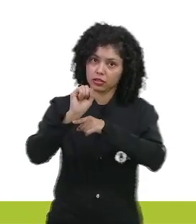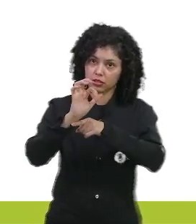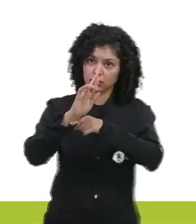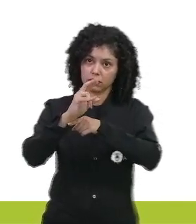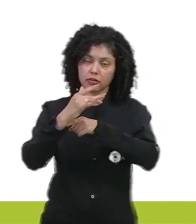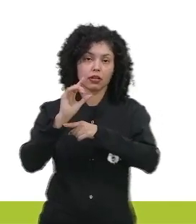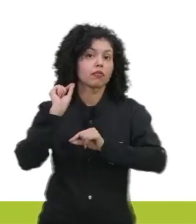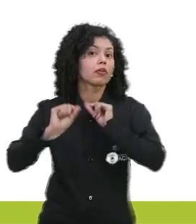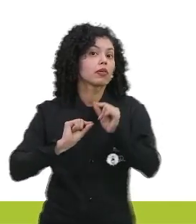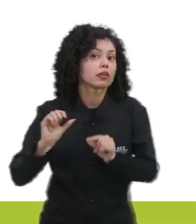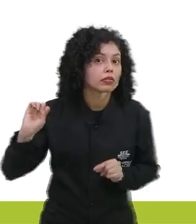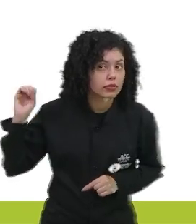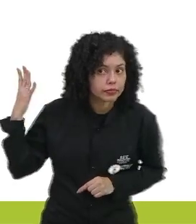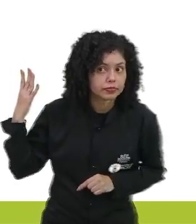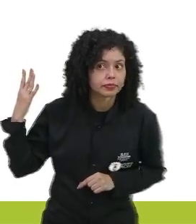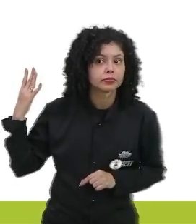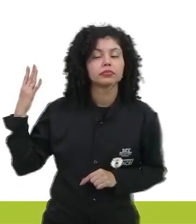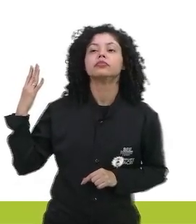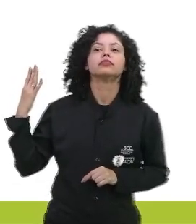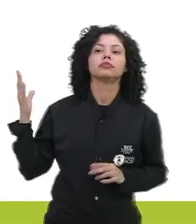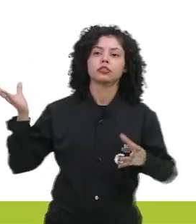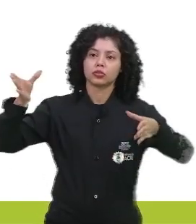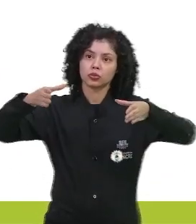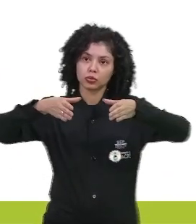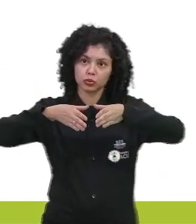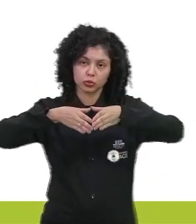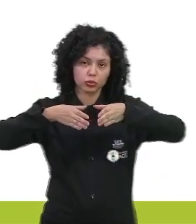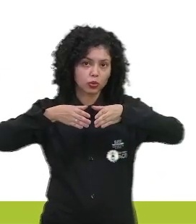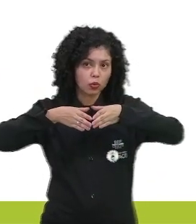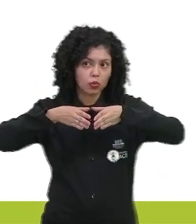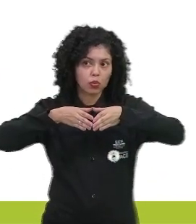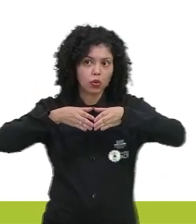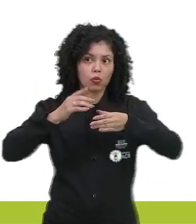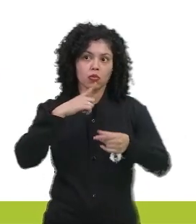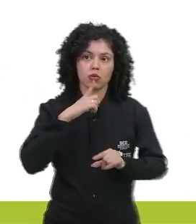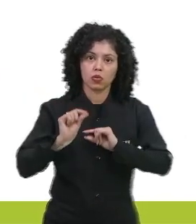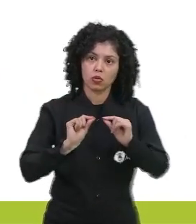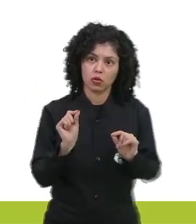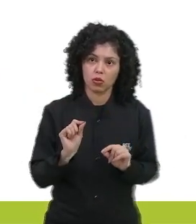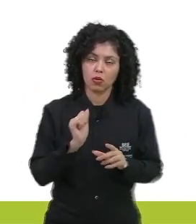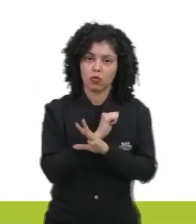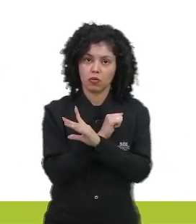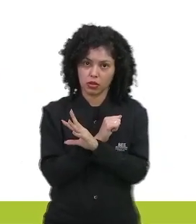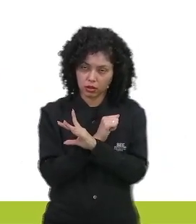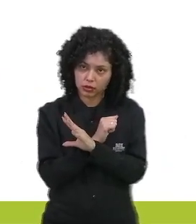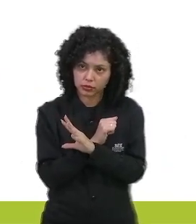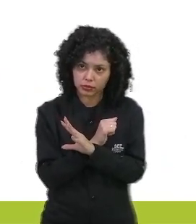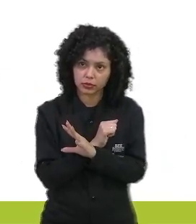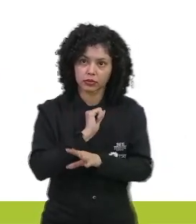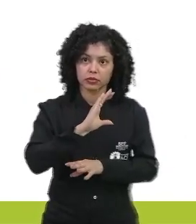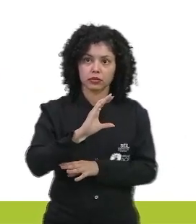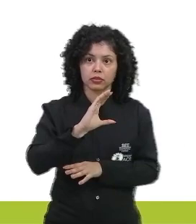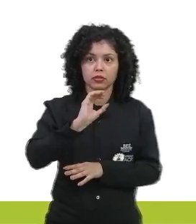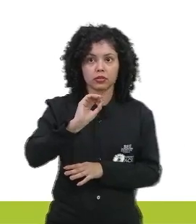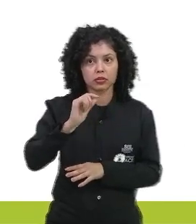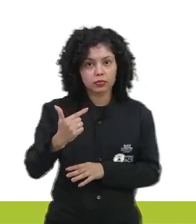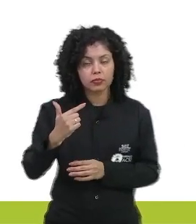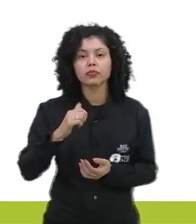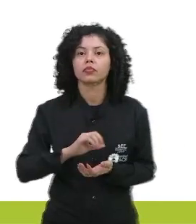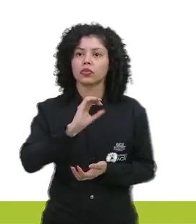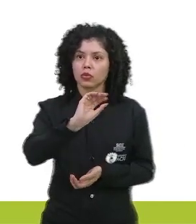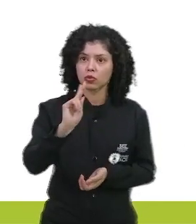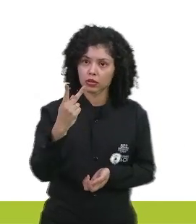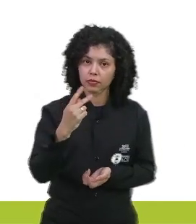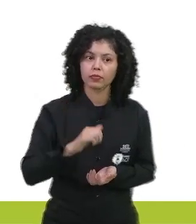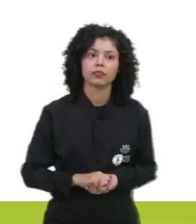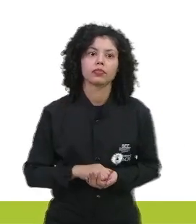esterificação vai acontecer o seguinte: esse grupamento aqui, ele é um ácido carboxílico. Então, vou ter C-O, OH, né, em